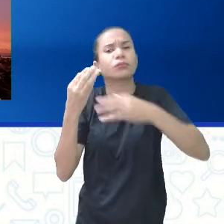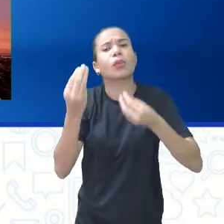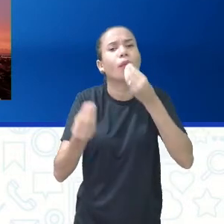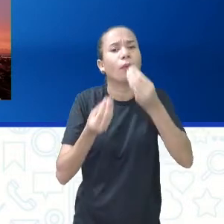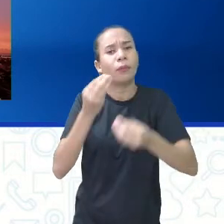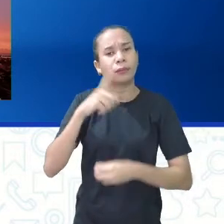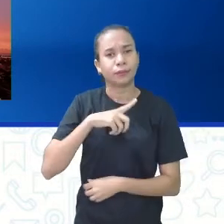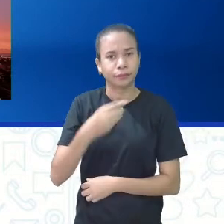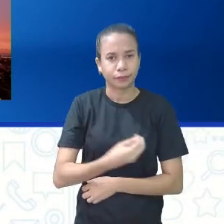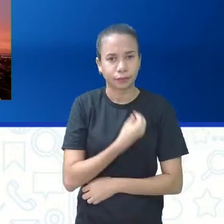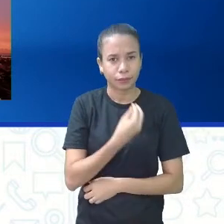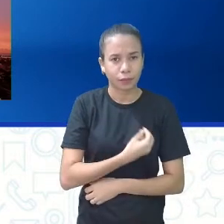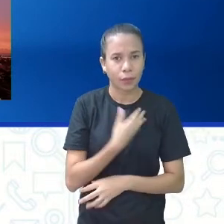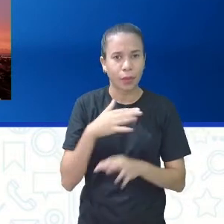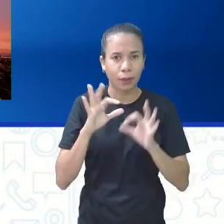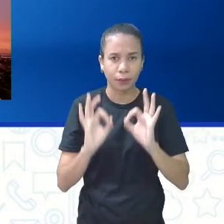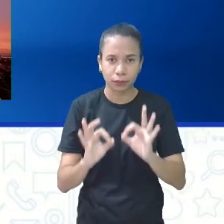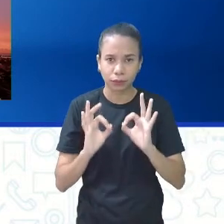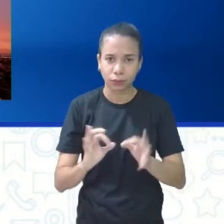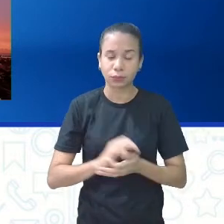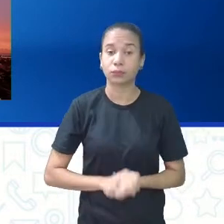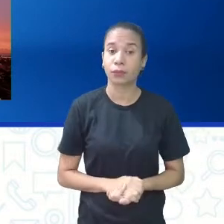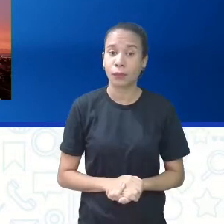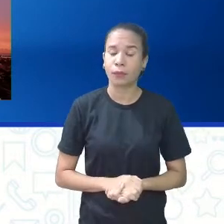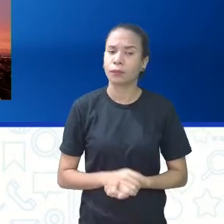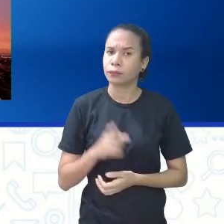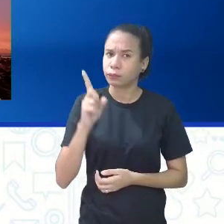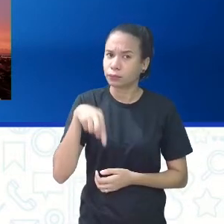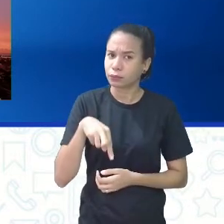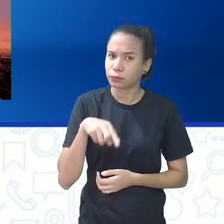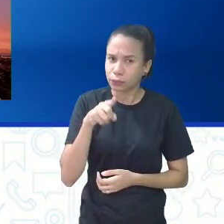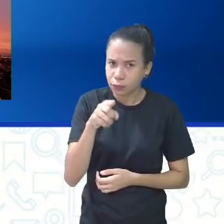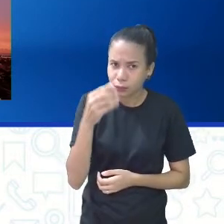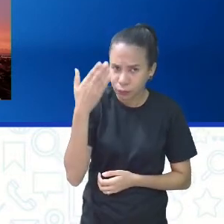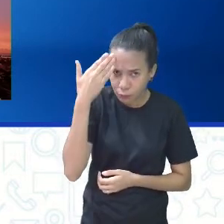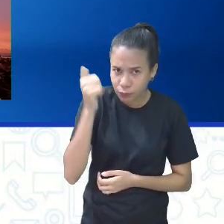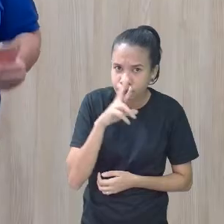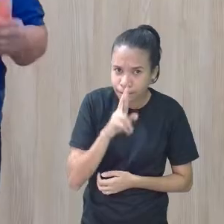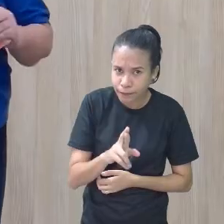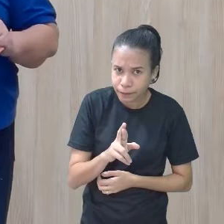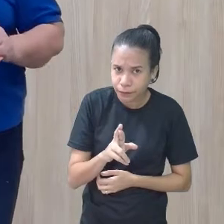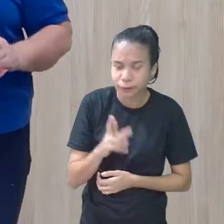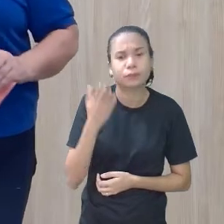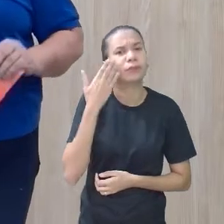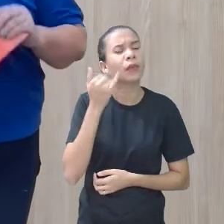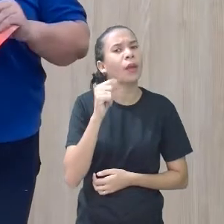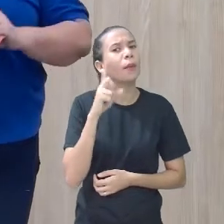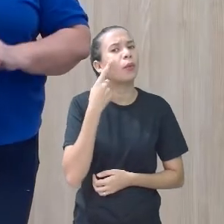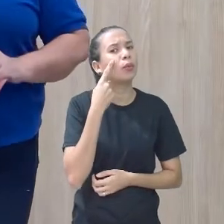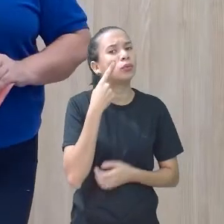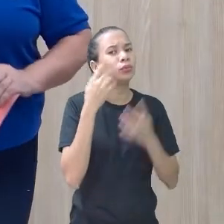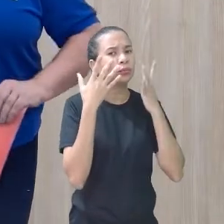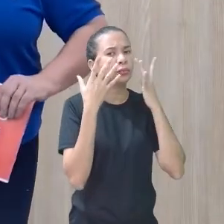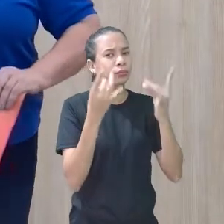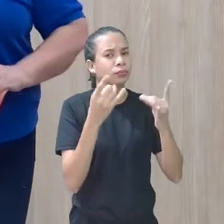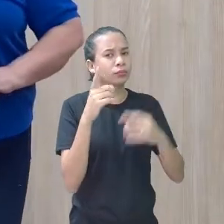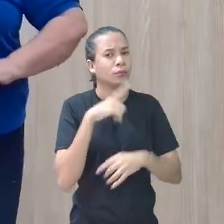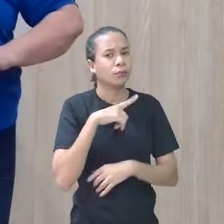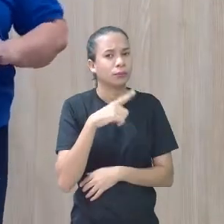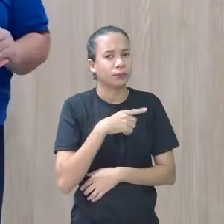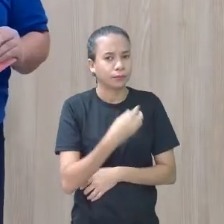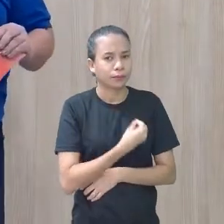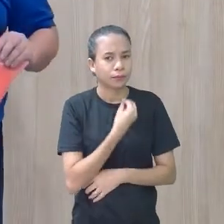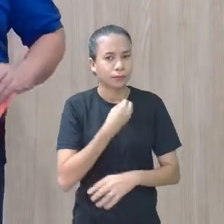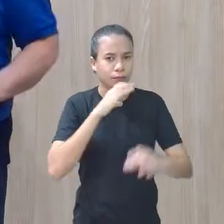está acontecendo, né, em relação a isso? Será que vocês têm a resposta? Será que vocês estão ligadinhos né,